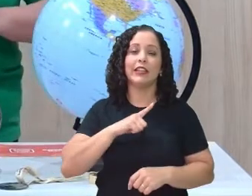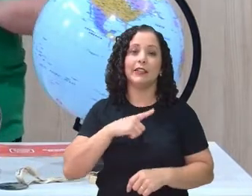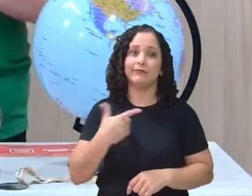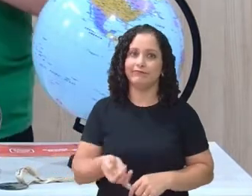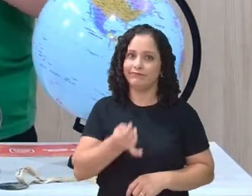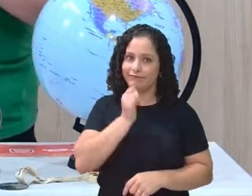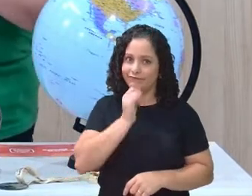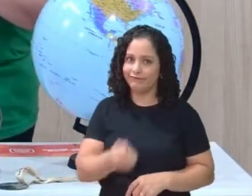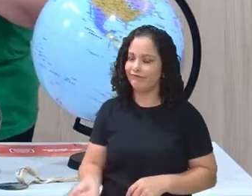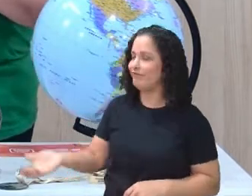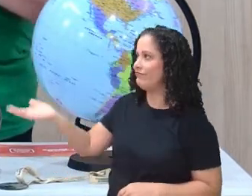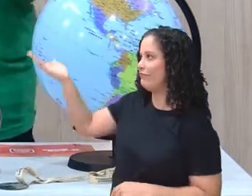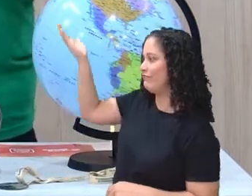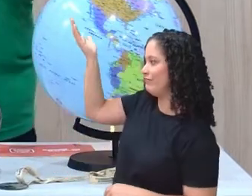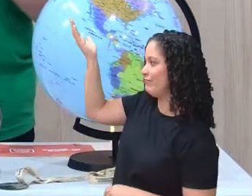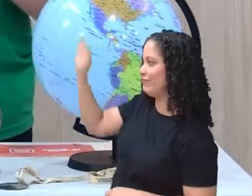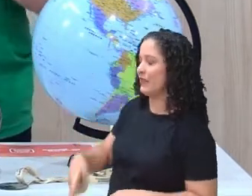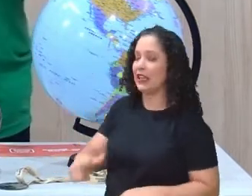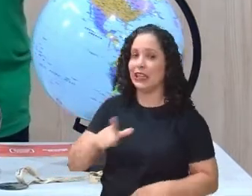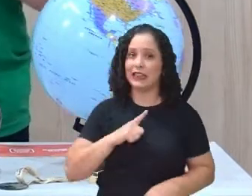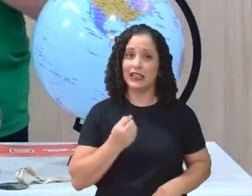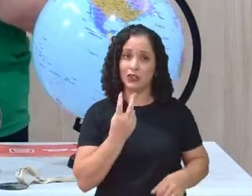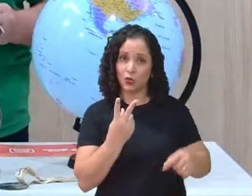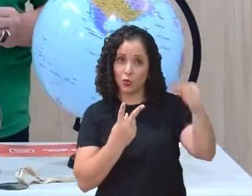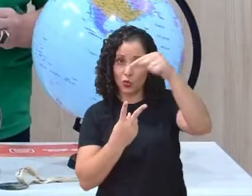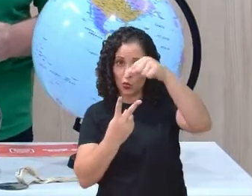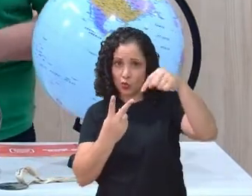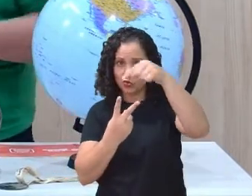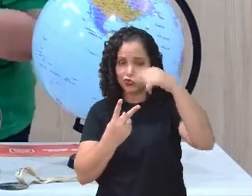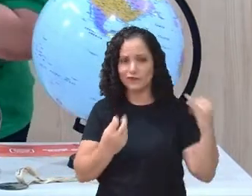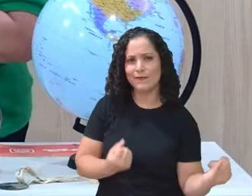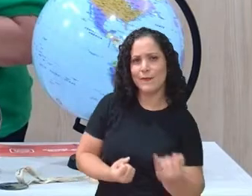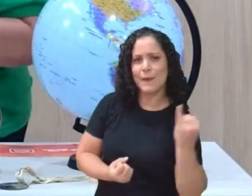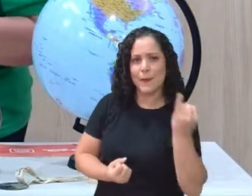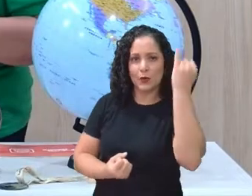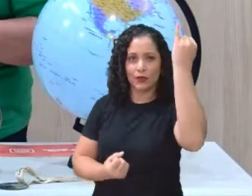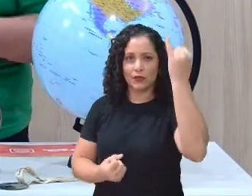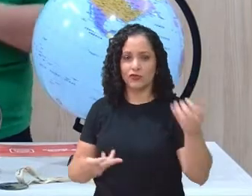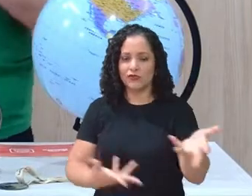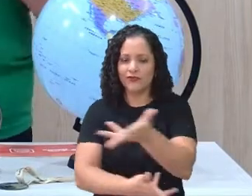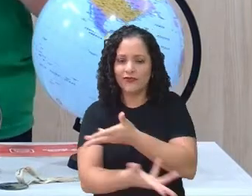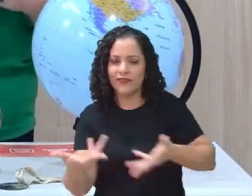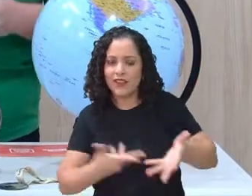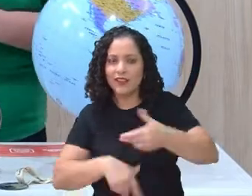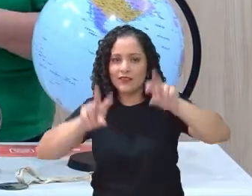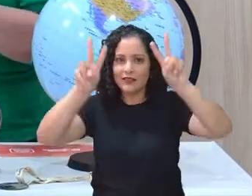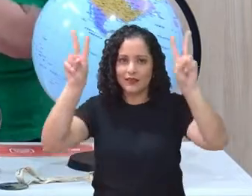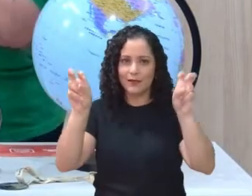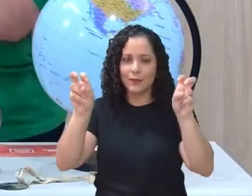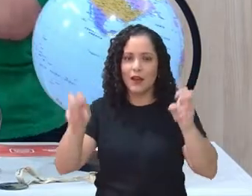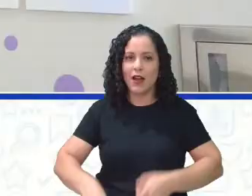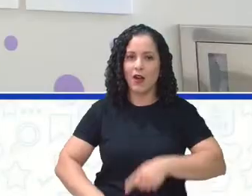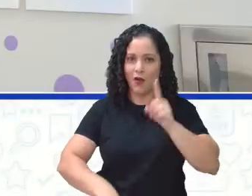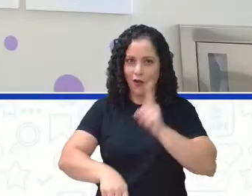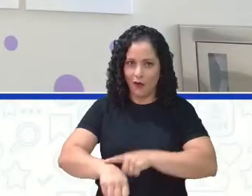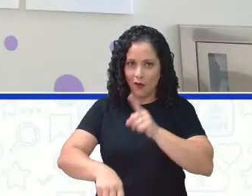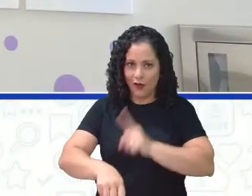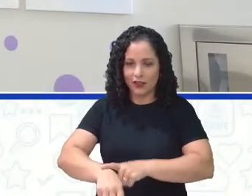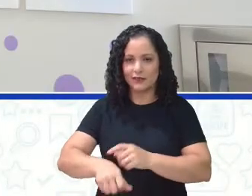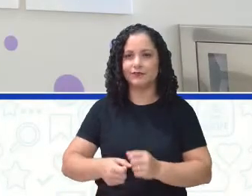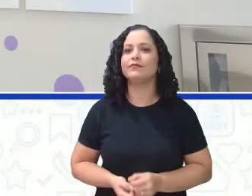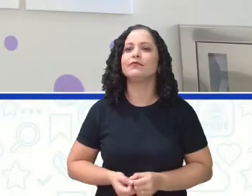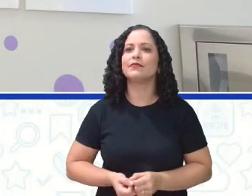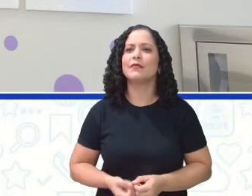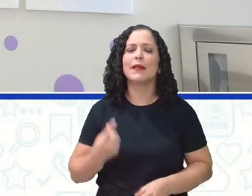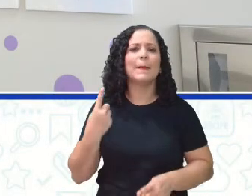quero trazer 2 pontos bem significativos dos fusos horários. Então, o sistema de ajuste, por que ele